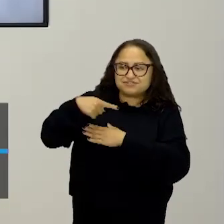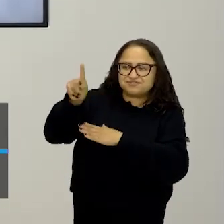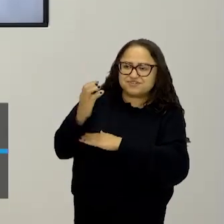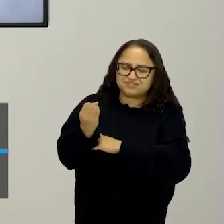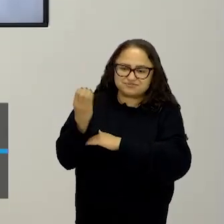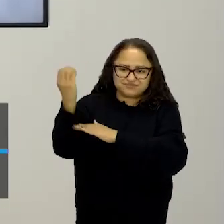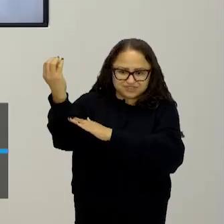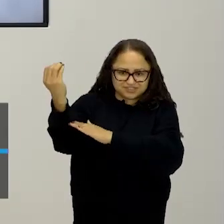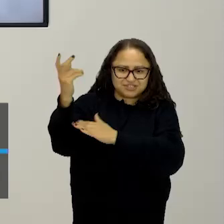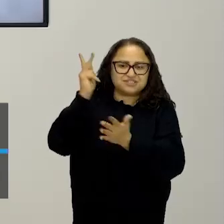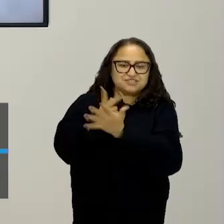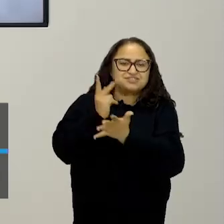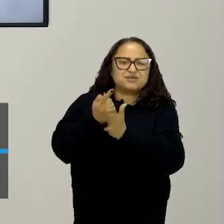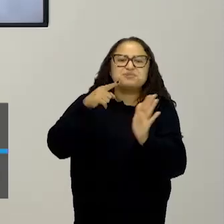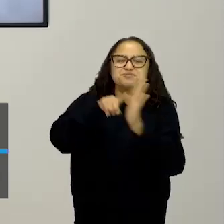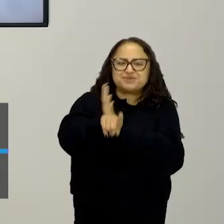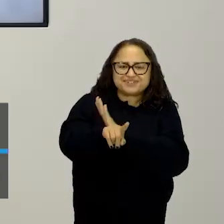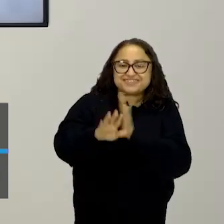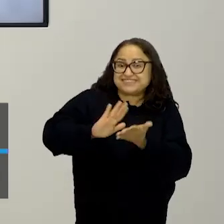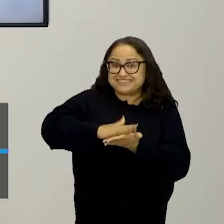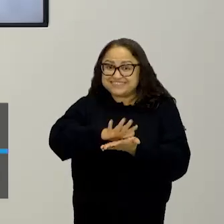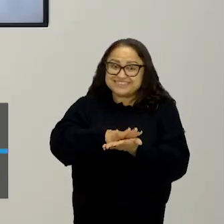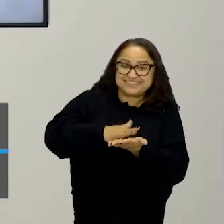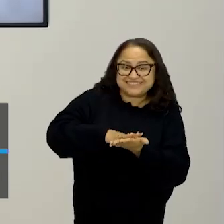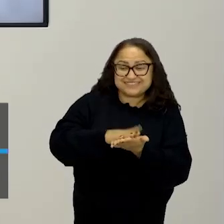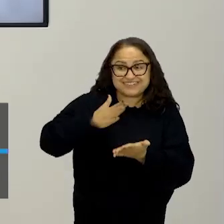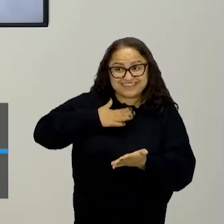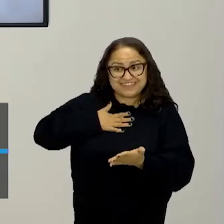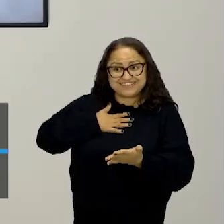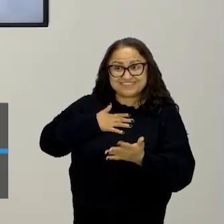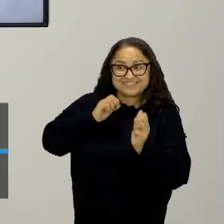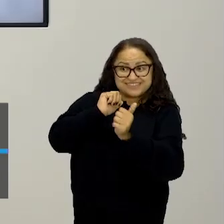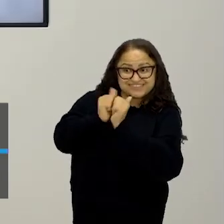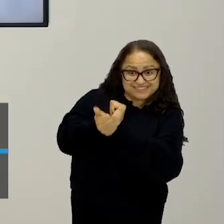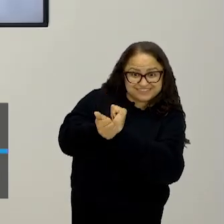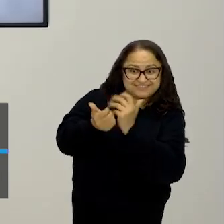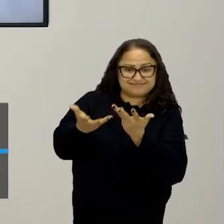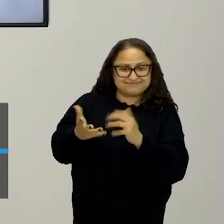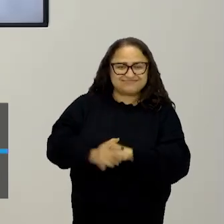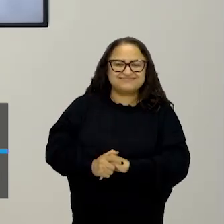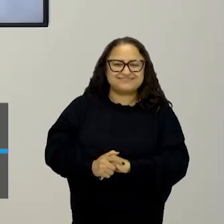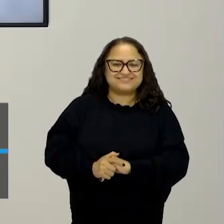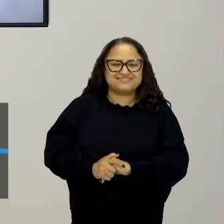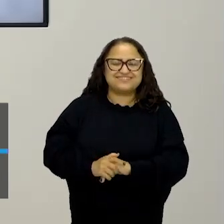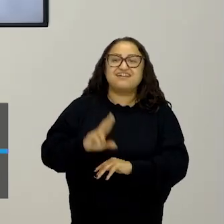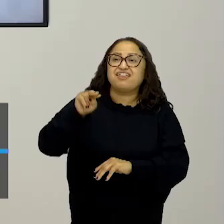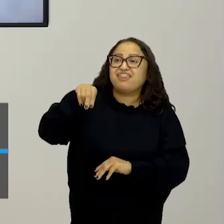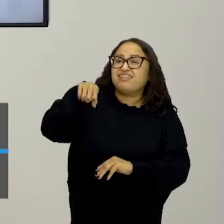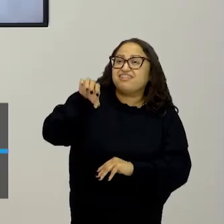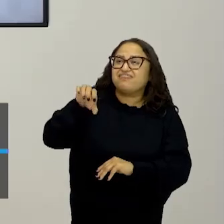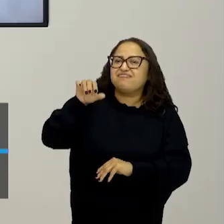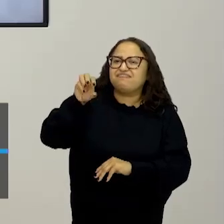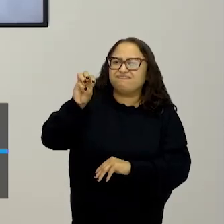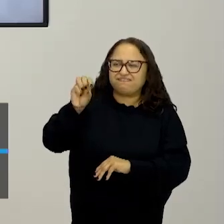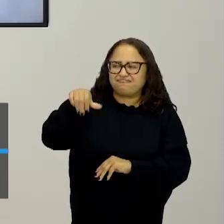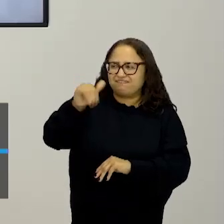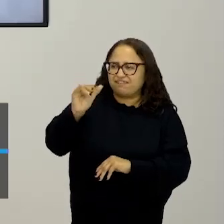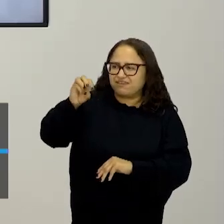viaja, sempre pergunta pra gente, samba and soccer, né? Eles Neymar. Neymar, a gente tem